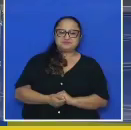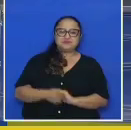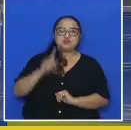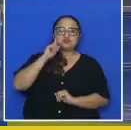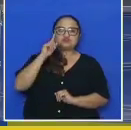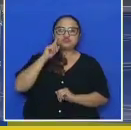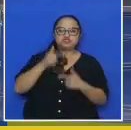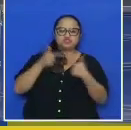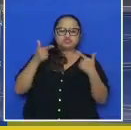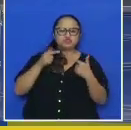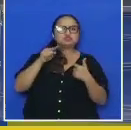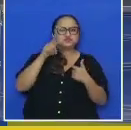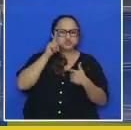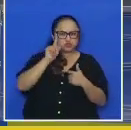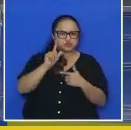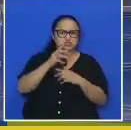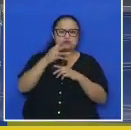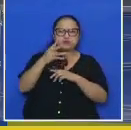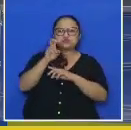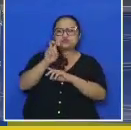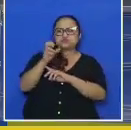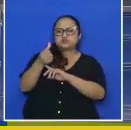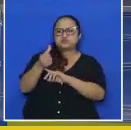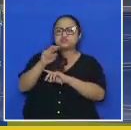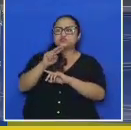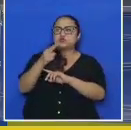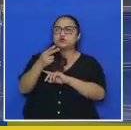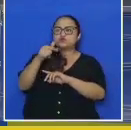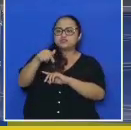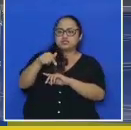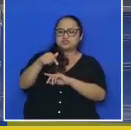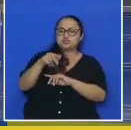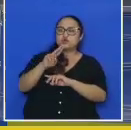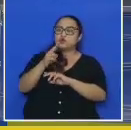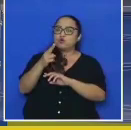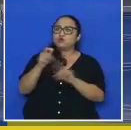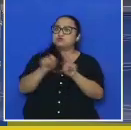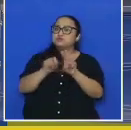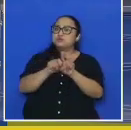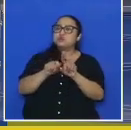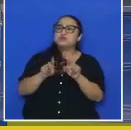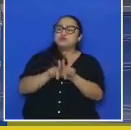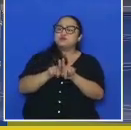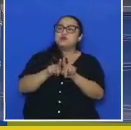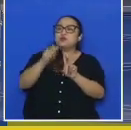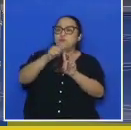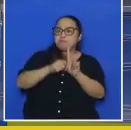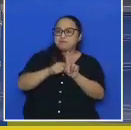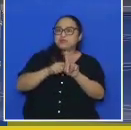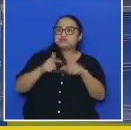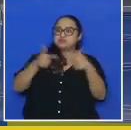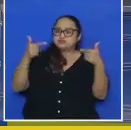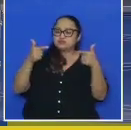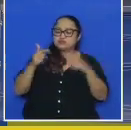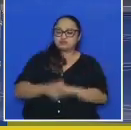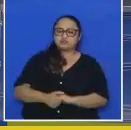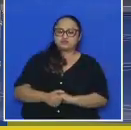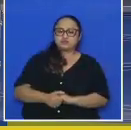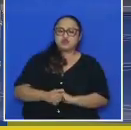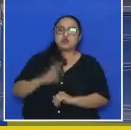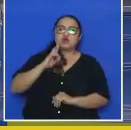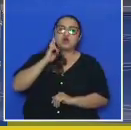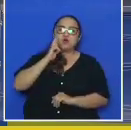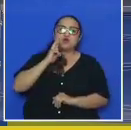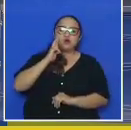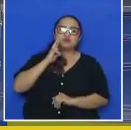No dia de sorte, você ganha acertando 4, 5, 6 ou 7 números, ou acertando o mês da sorte. Bola rosa, 06.